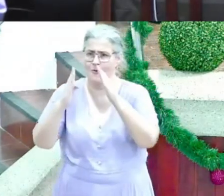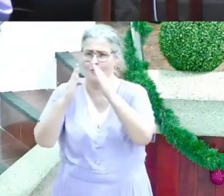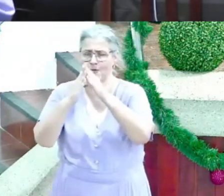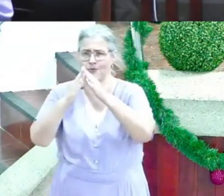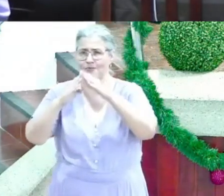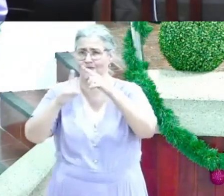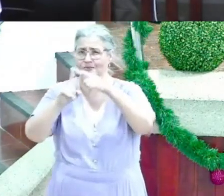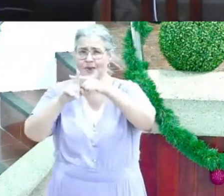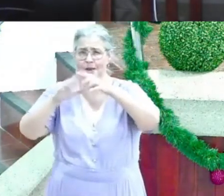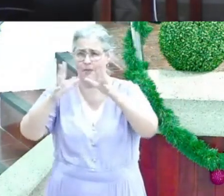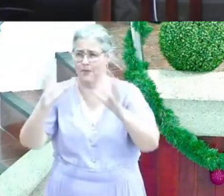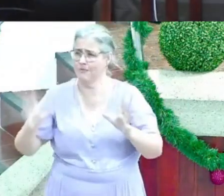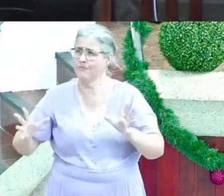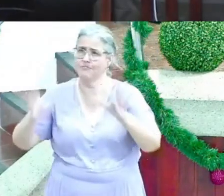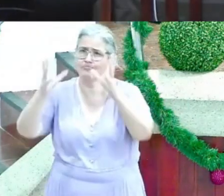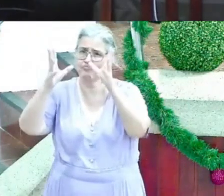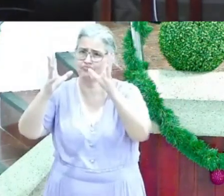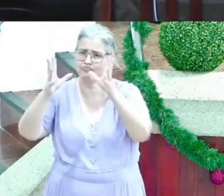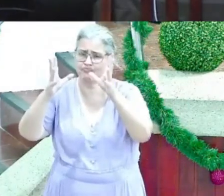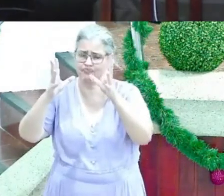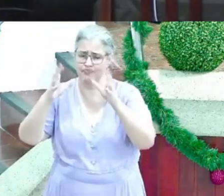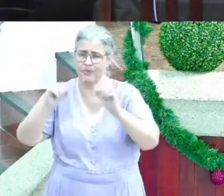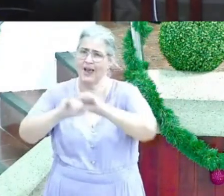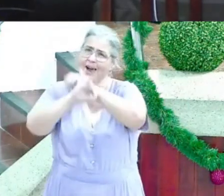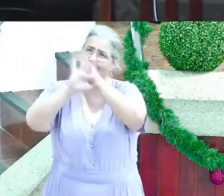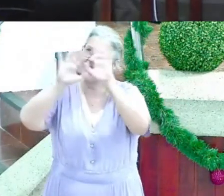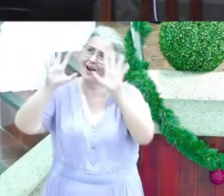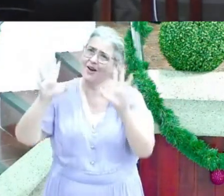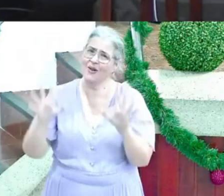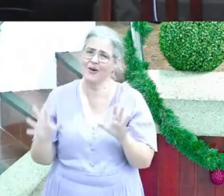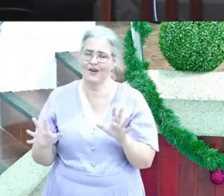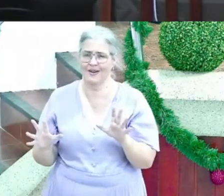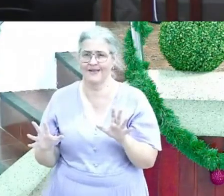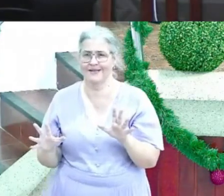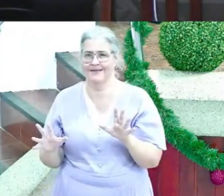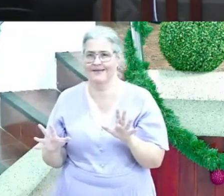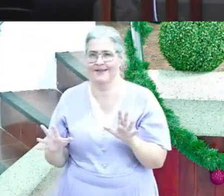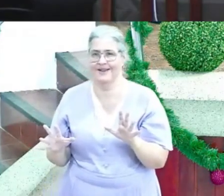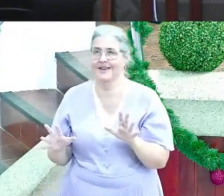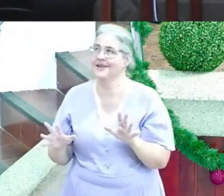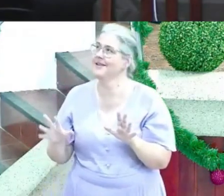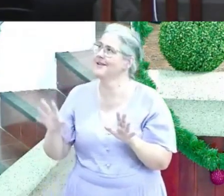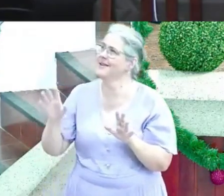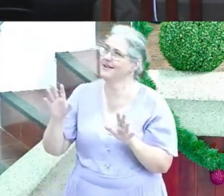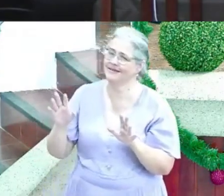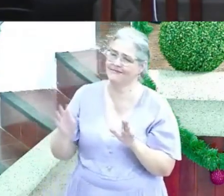templo é substituída pela glória do próprio Deus feito homem.